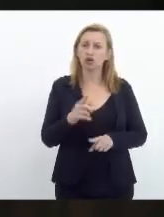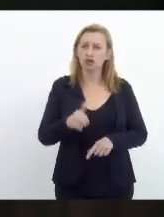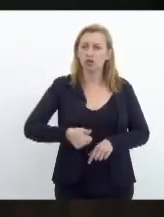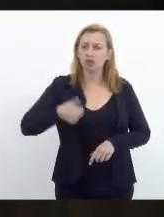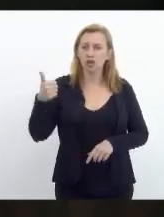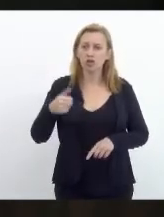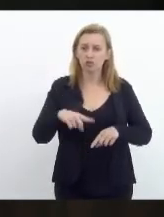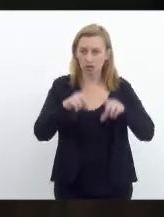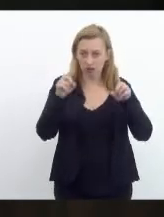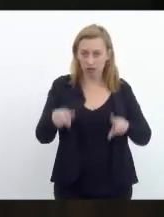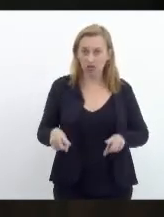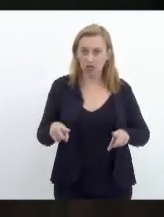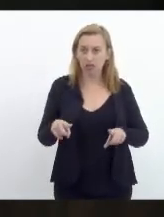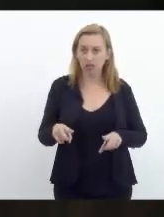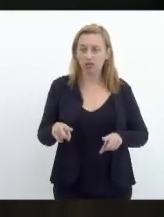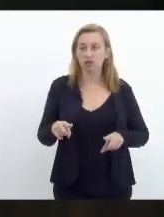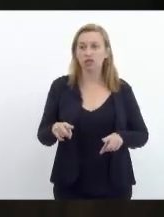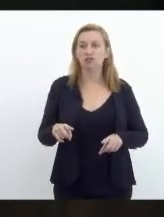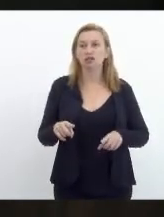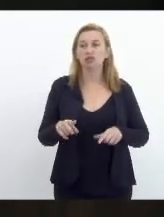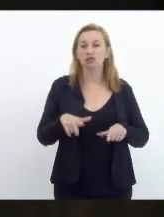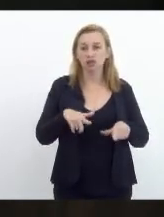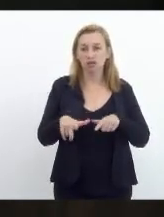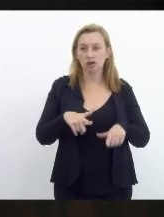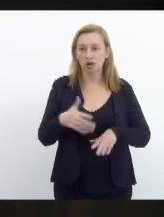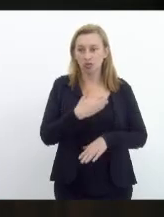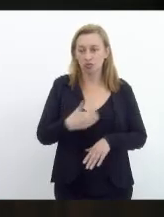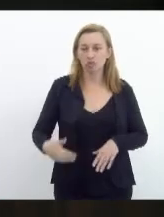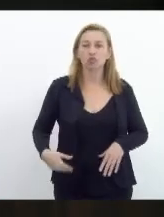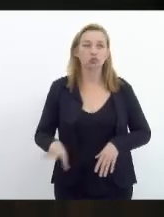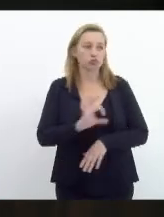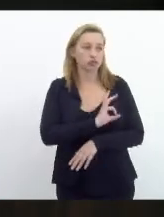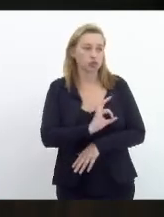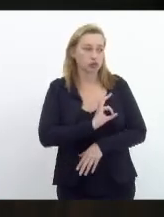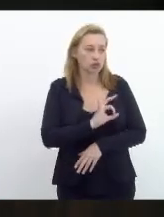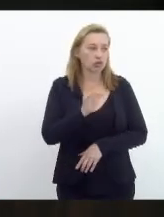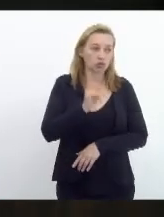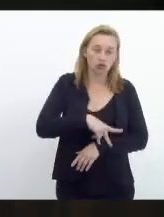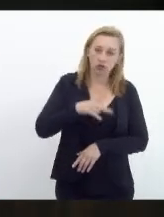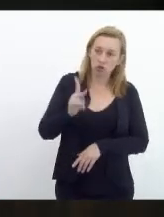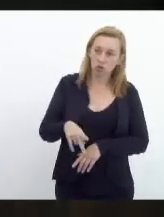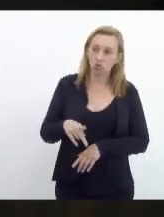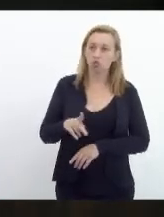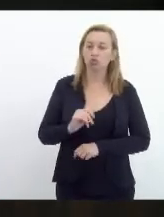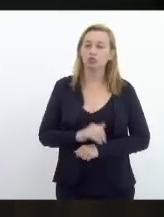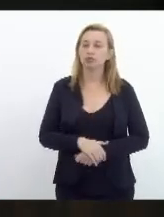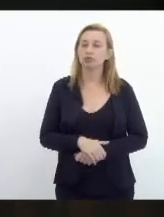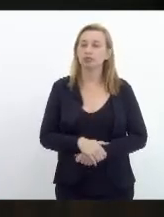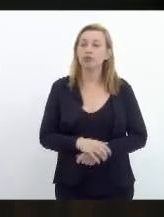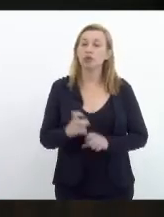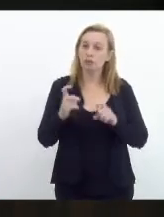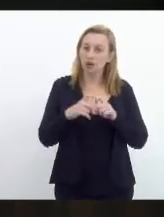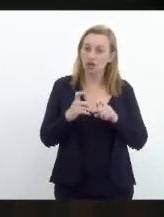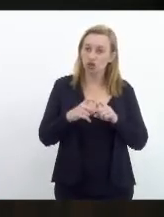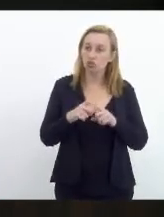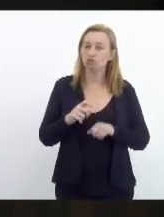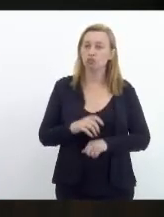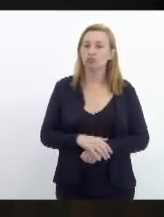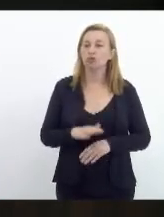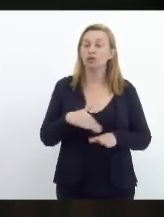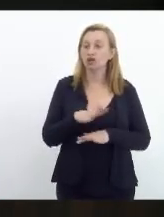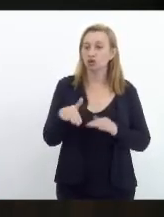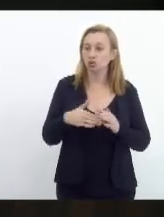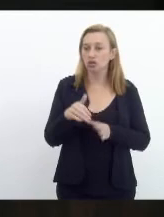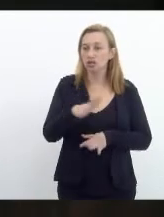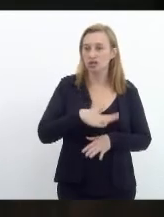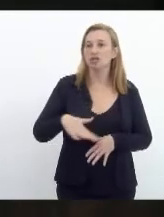para o servidor, a gente faz para o serviço público, para o policial, para o professor, para o médico, para todas